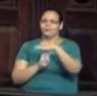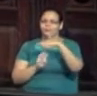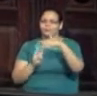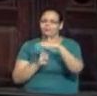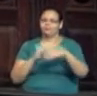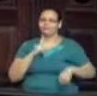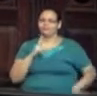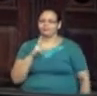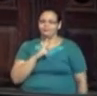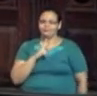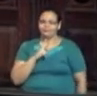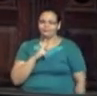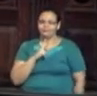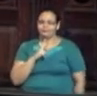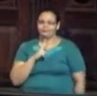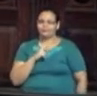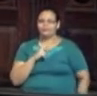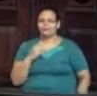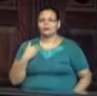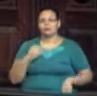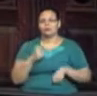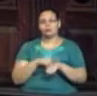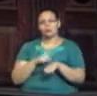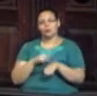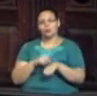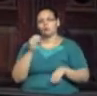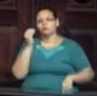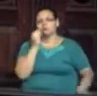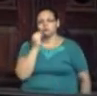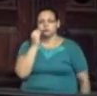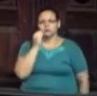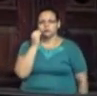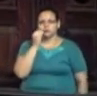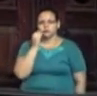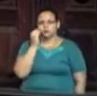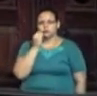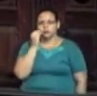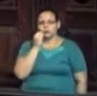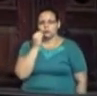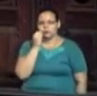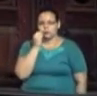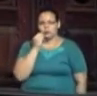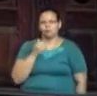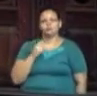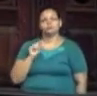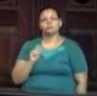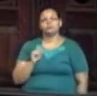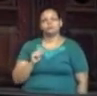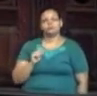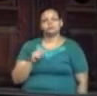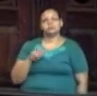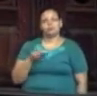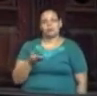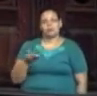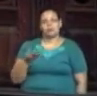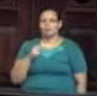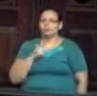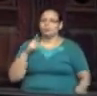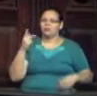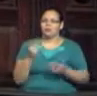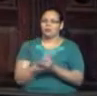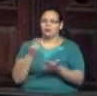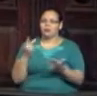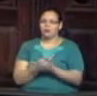tempo e o tempo mostrou que, àquela altura, eu estava